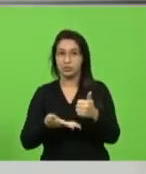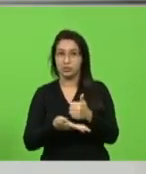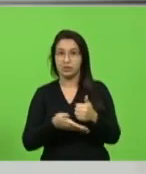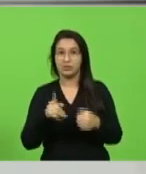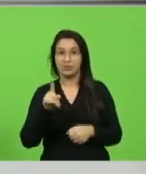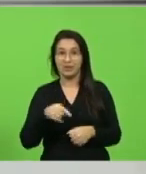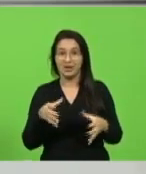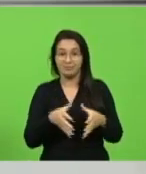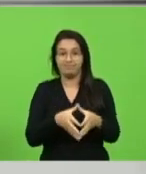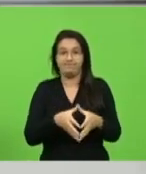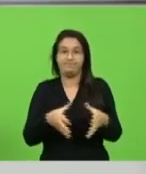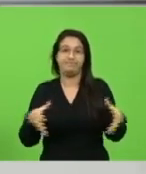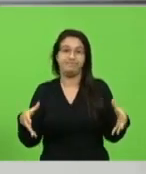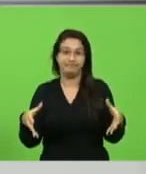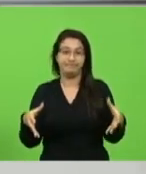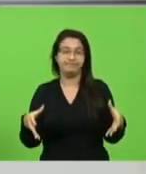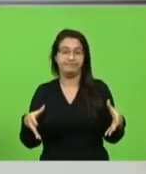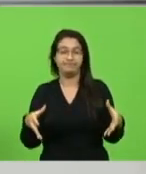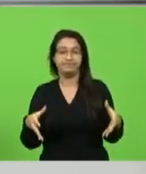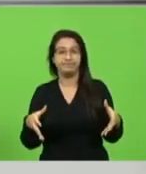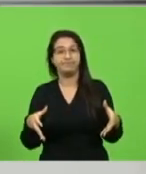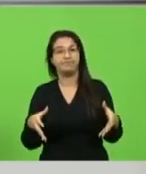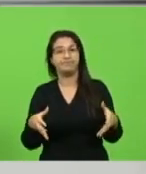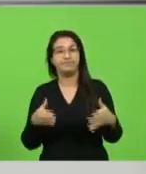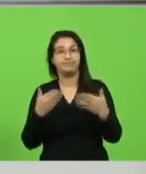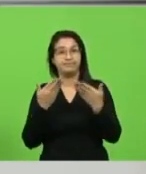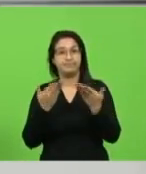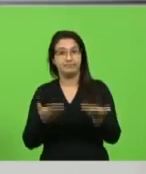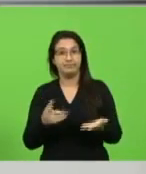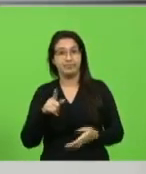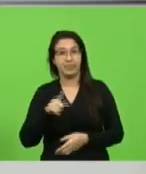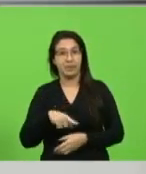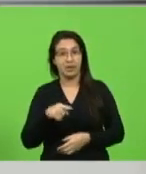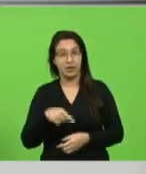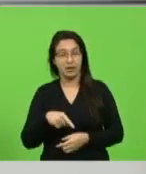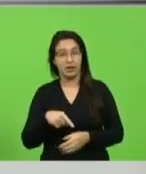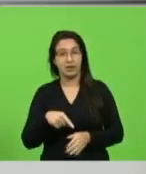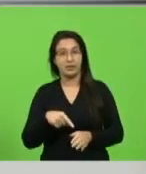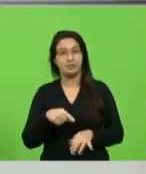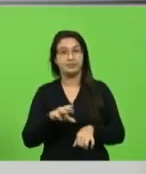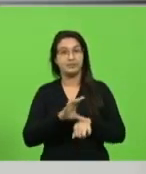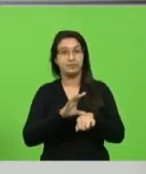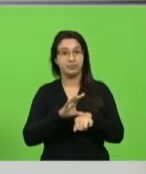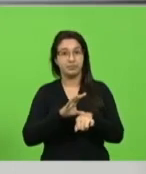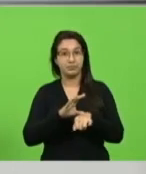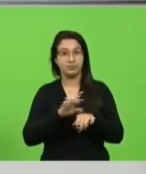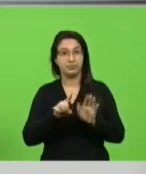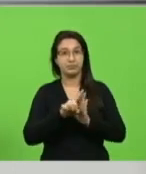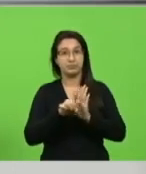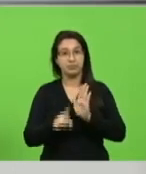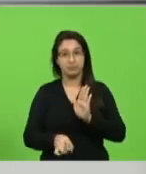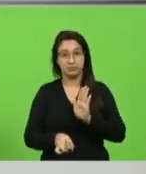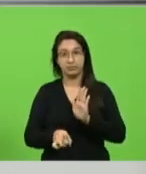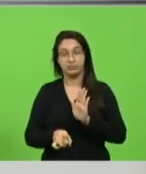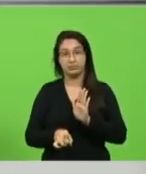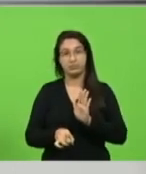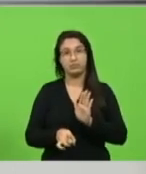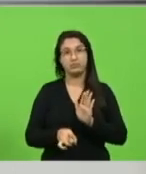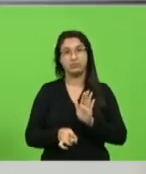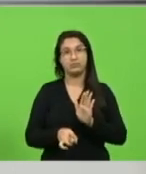amplo, consistindo na própria ordem constitucional, como dito e conforme